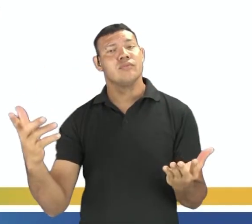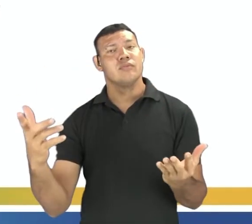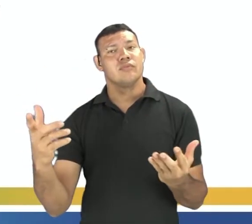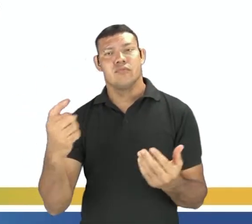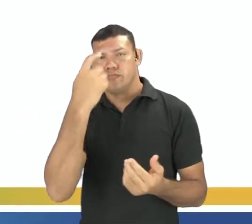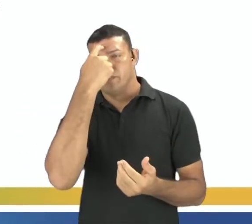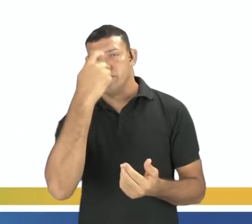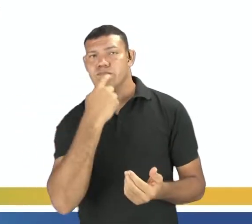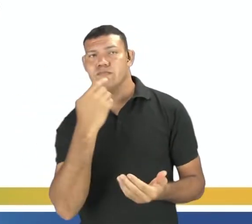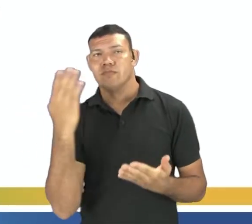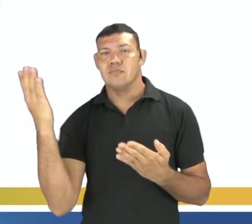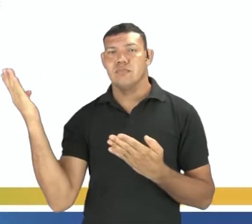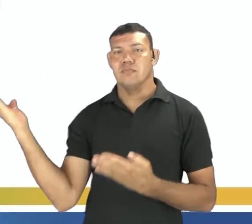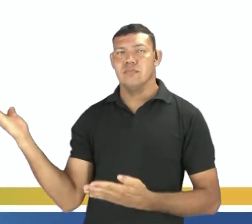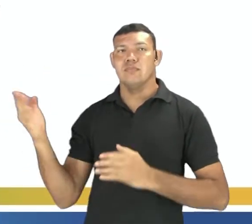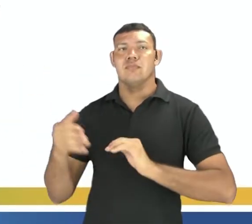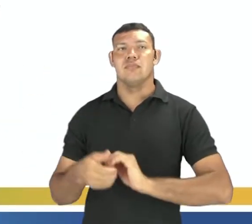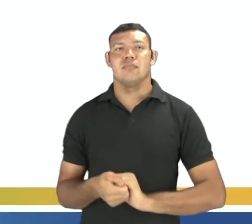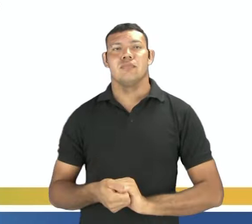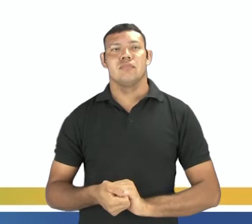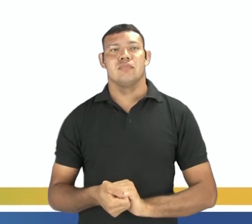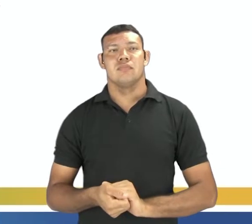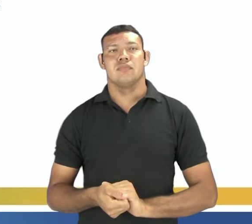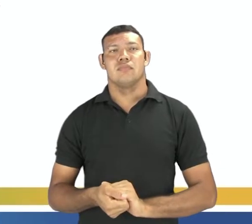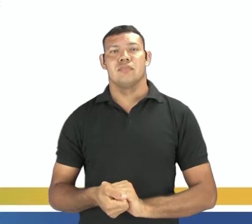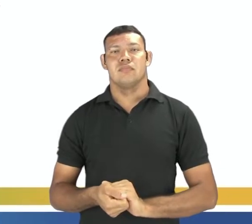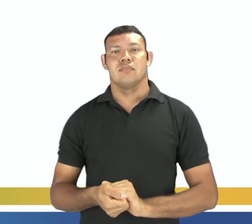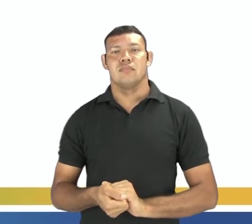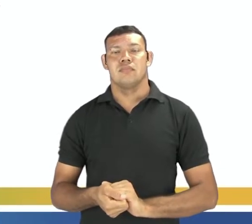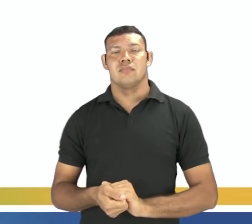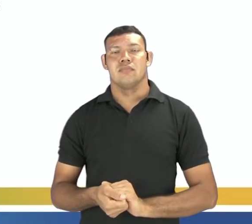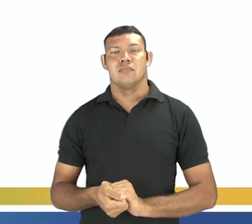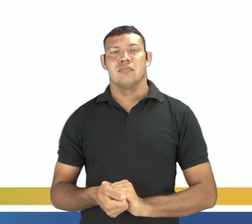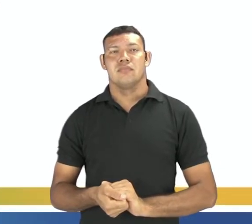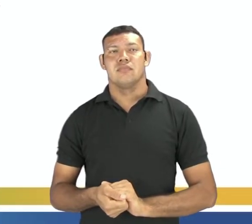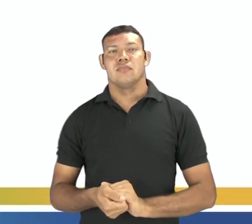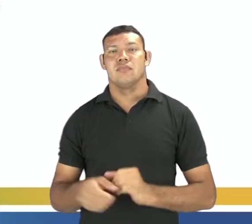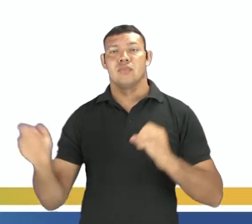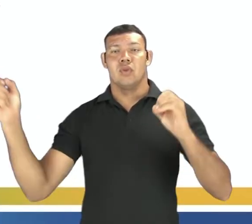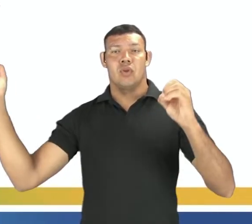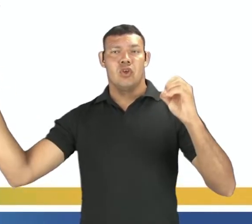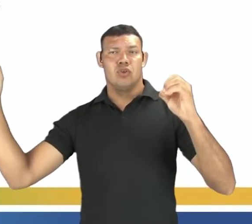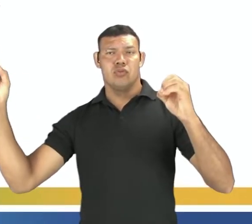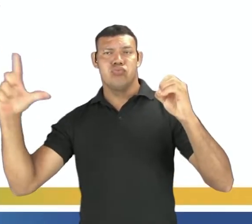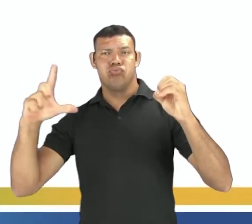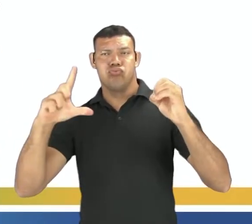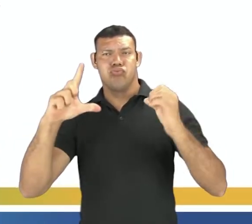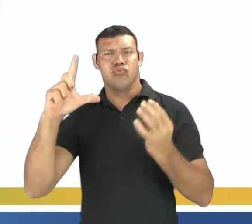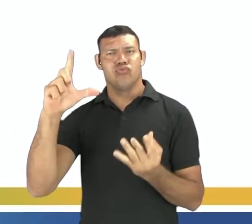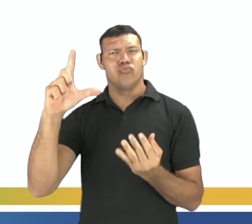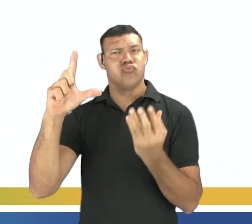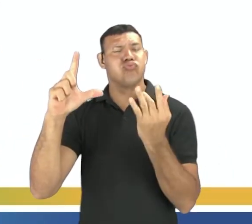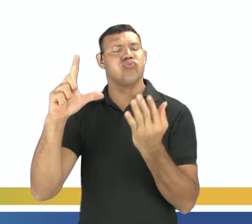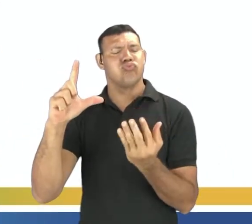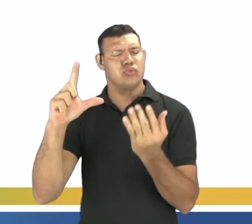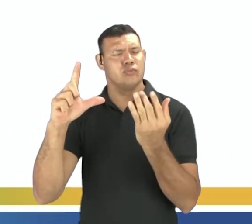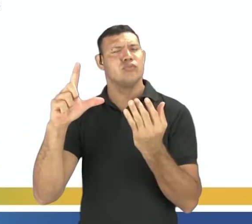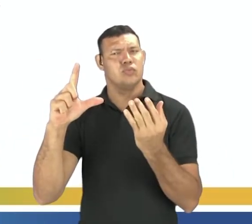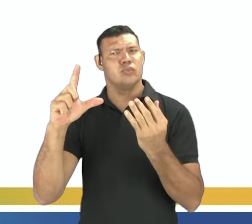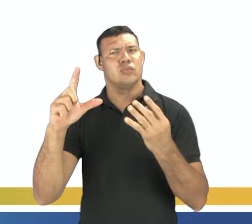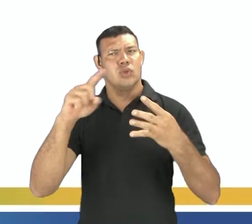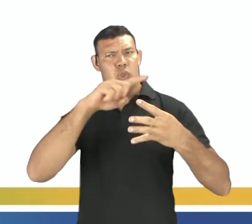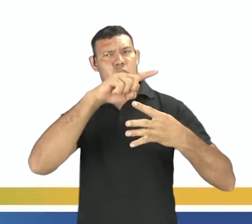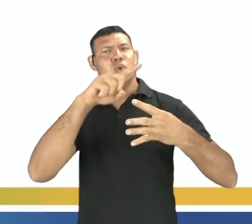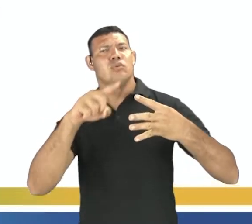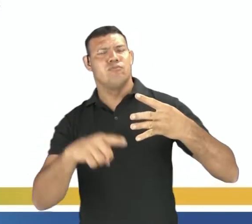na imagem. Então pessoal, em se tratando do efeito estufa, tem alguns pontos importantes que eu quero ressaltar